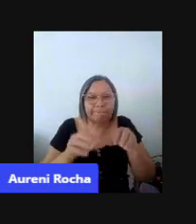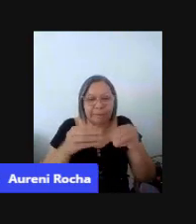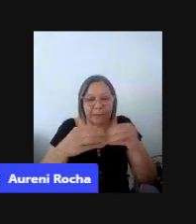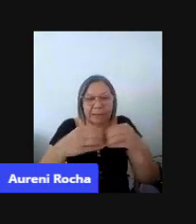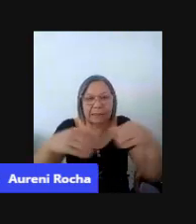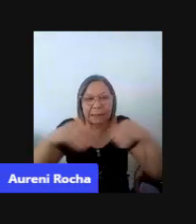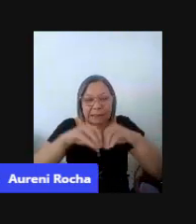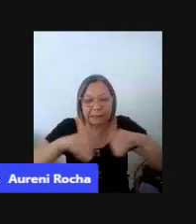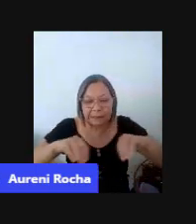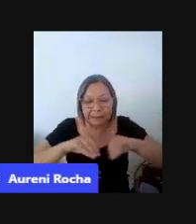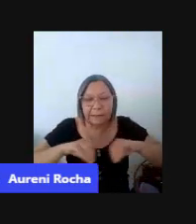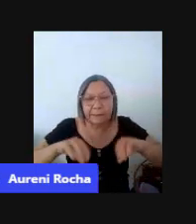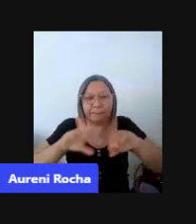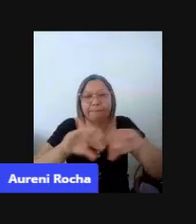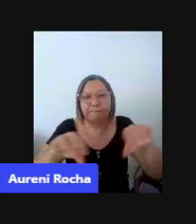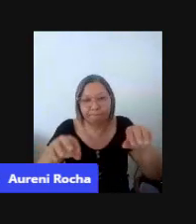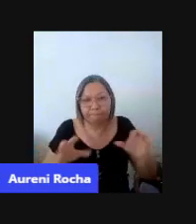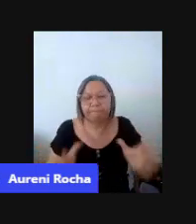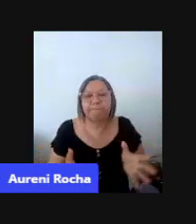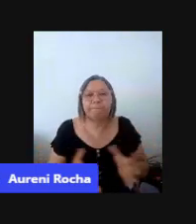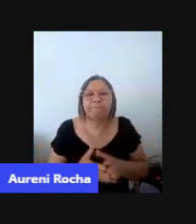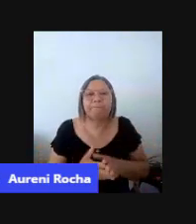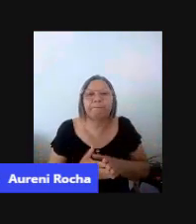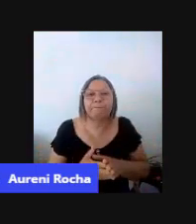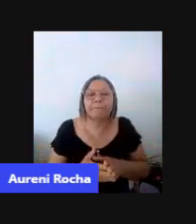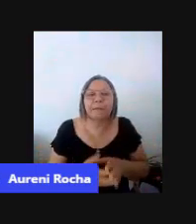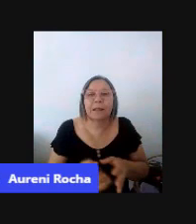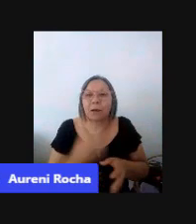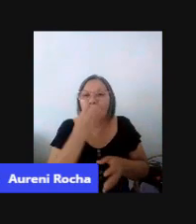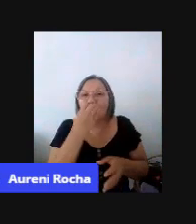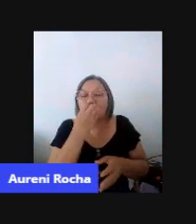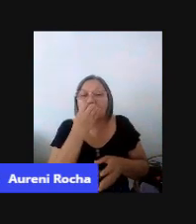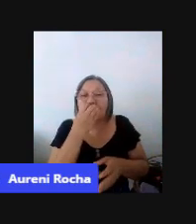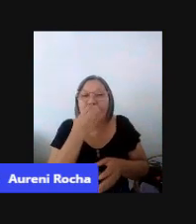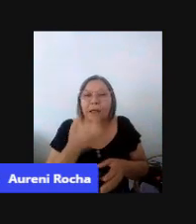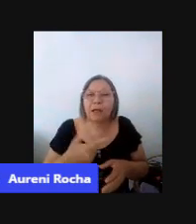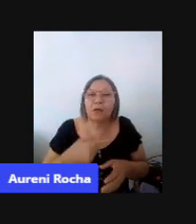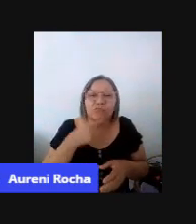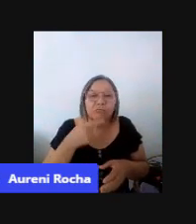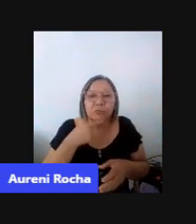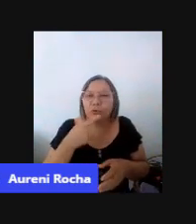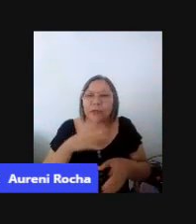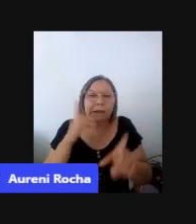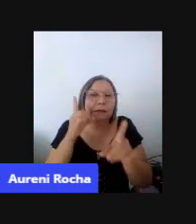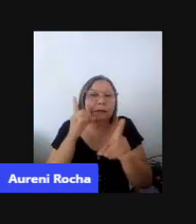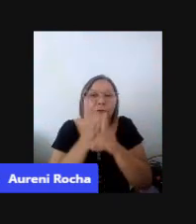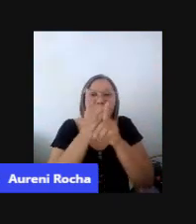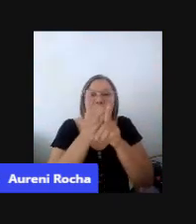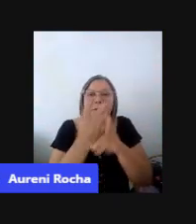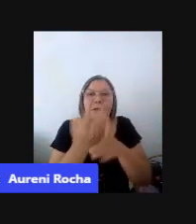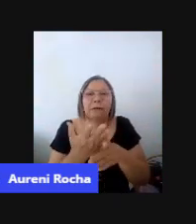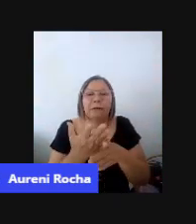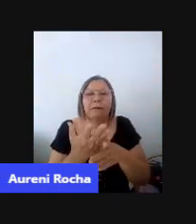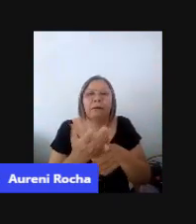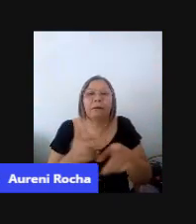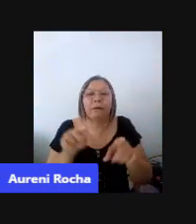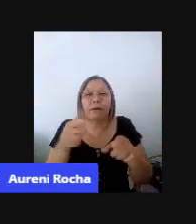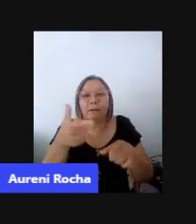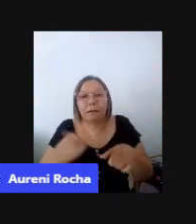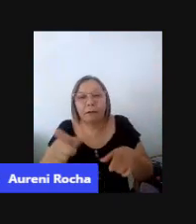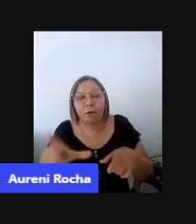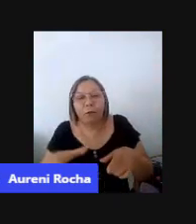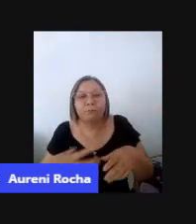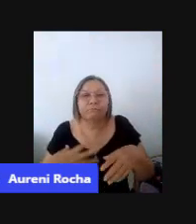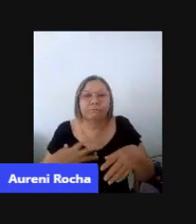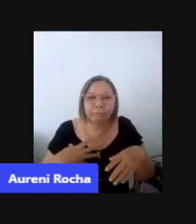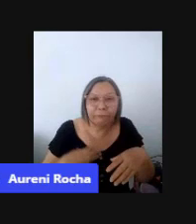habitat faz que os animais não conseguem se encontrar, conseguem se reproduzir. Isso nos dá muito, muito medo para o futuro do animal.